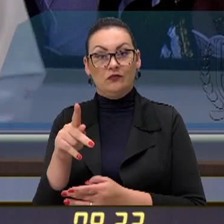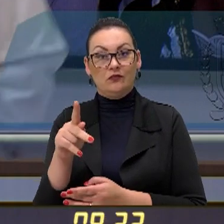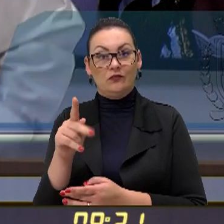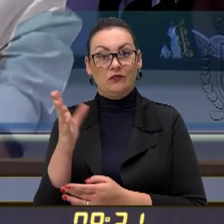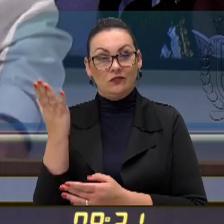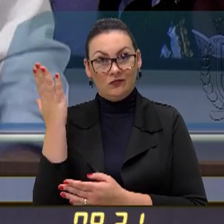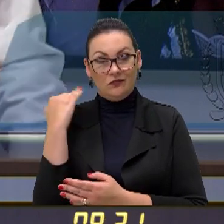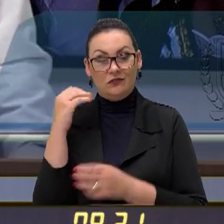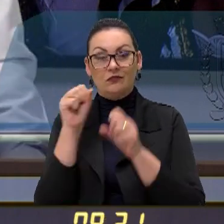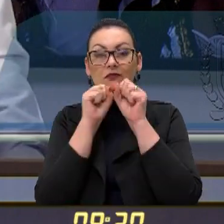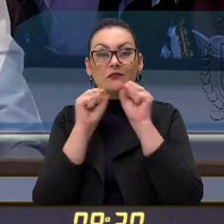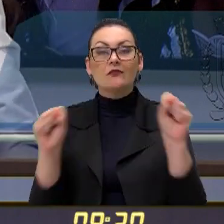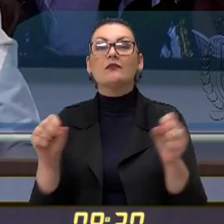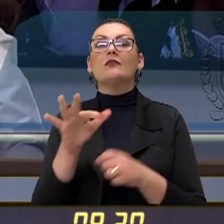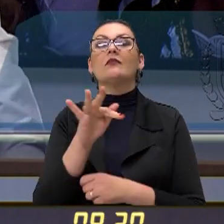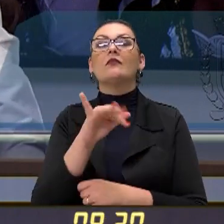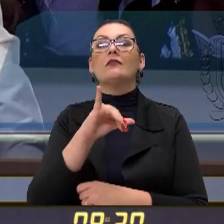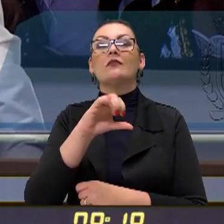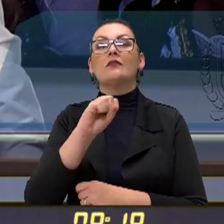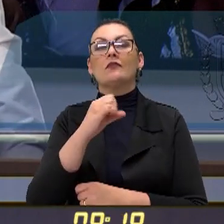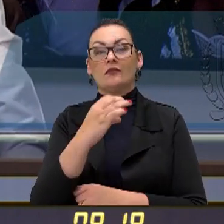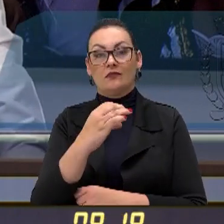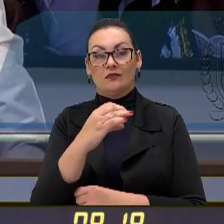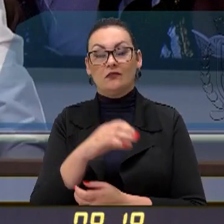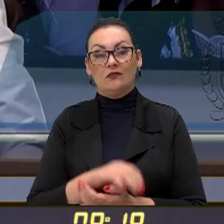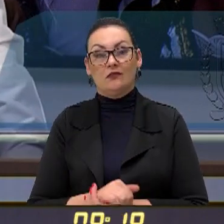secretária lá na FISC.